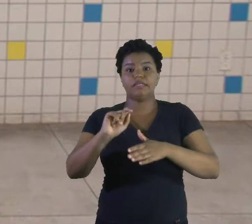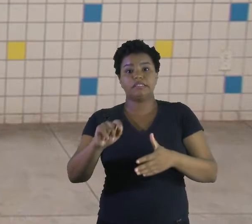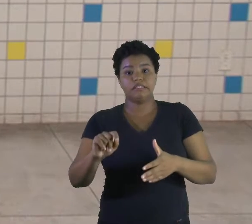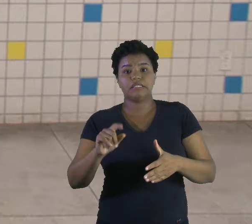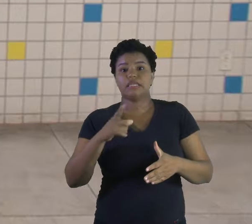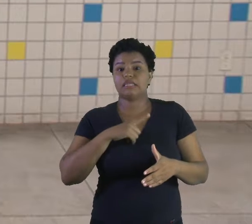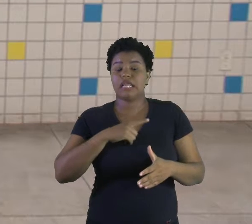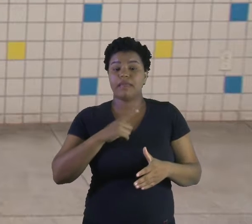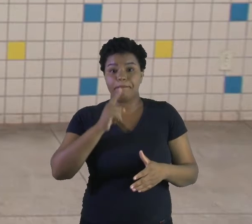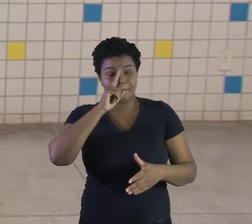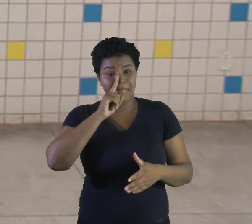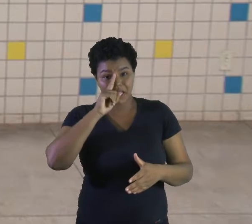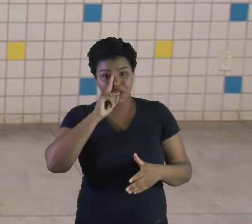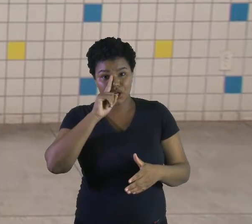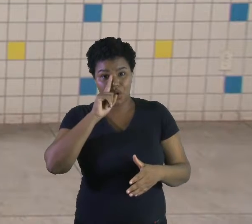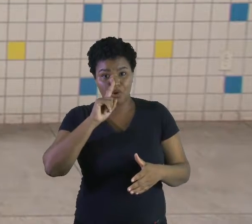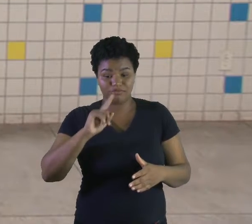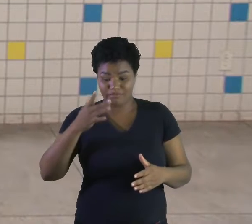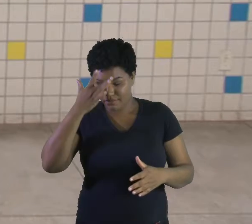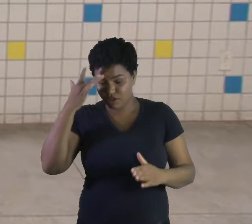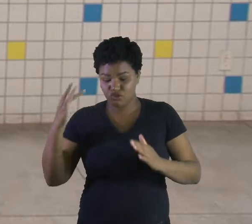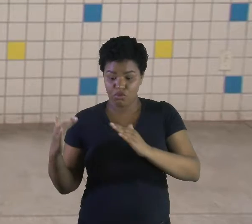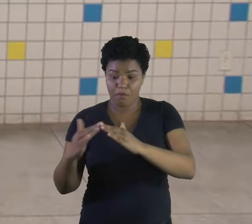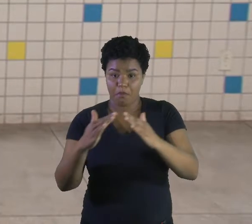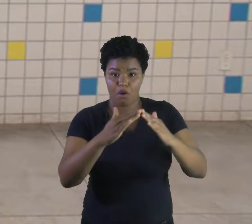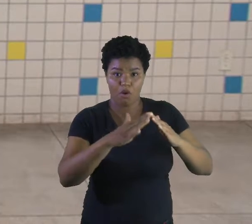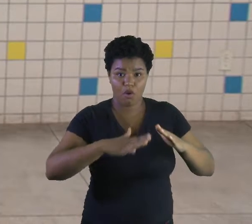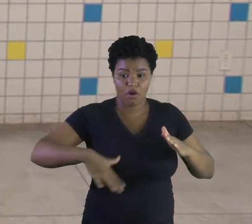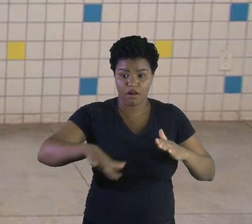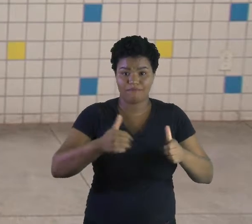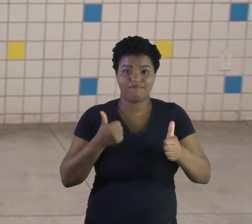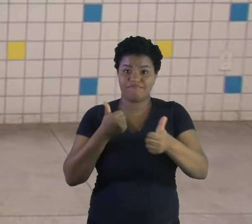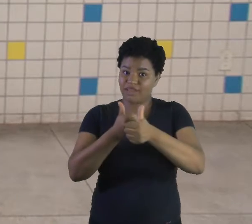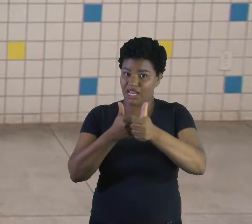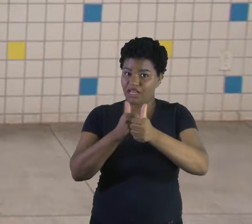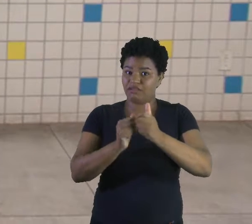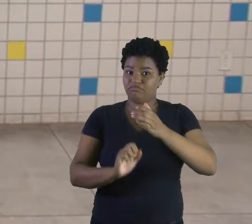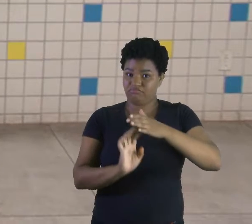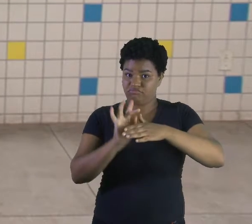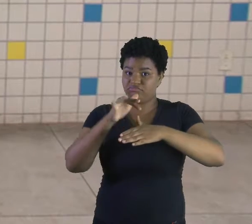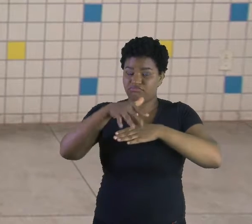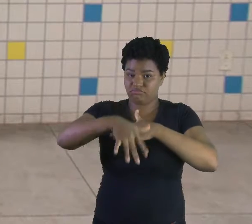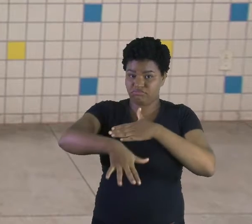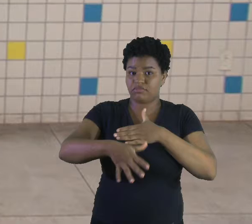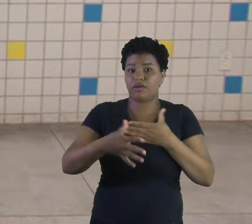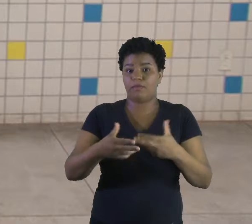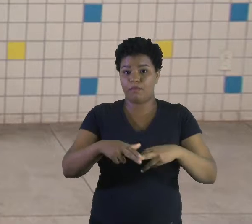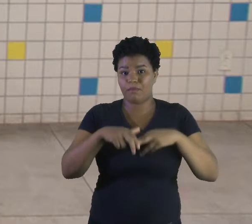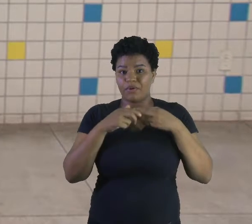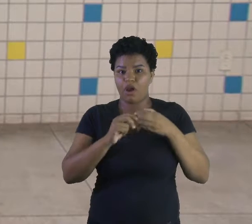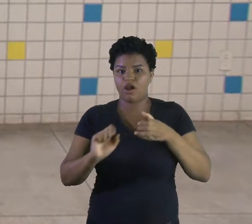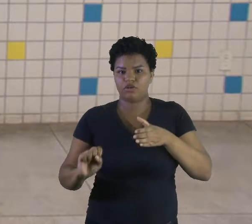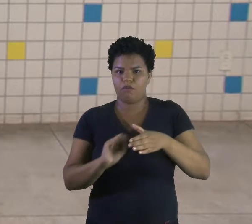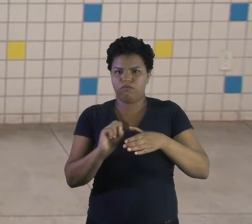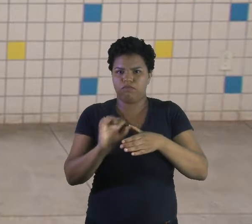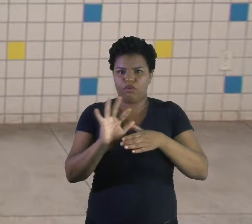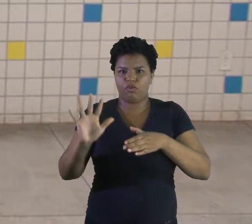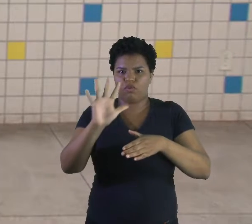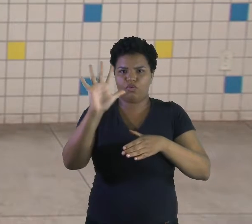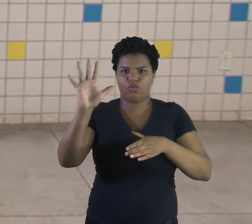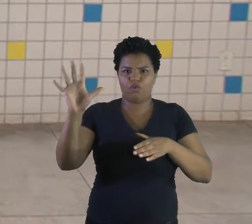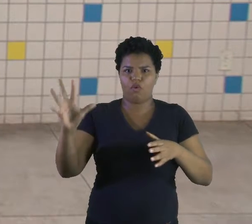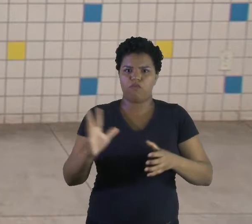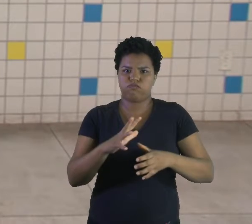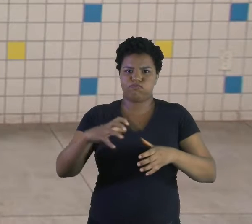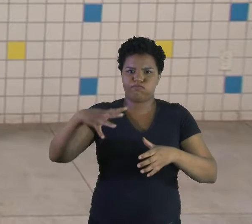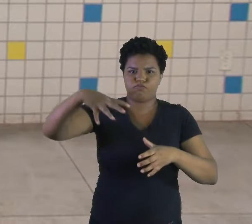grande risco para os moradores que vivem nas proximidades, isso em razão dos gases, da fumaça,